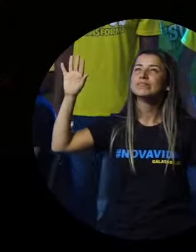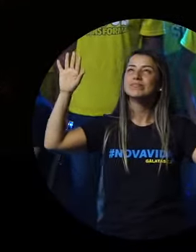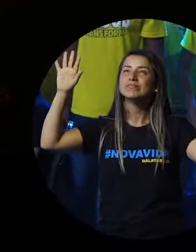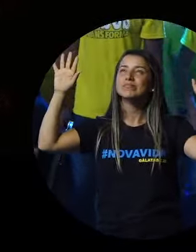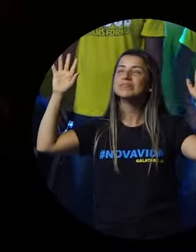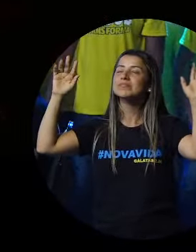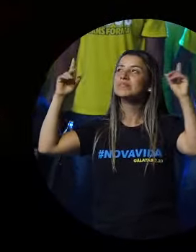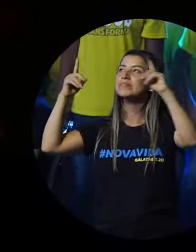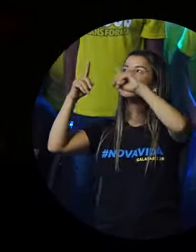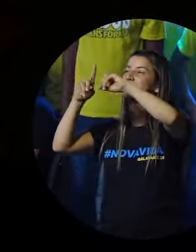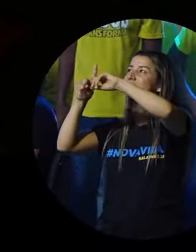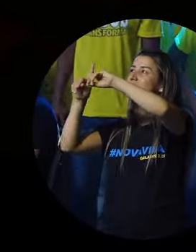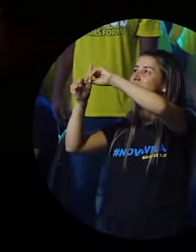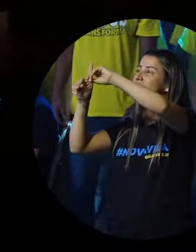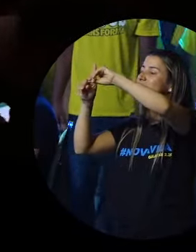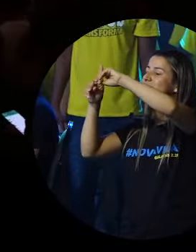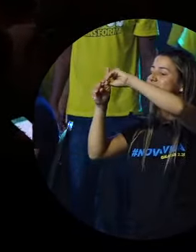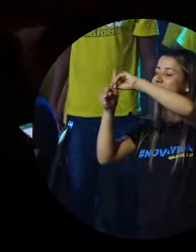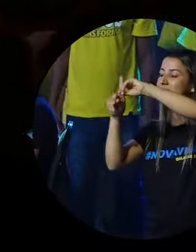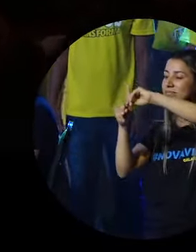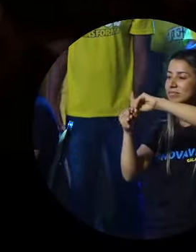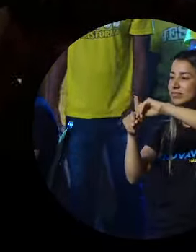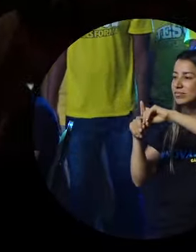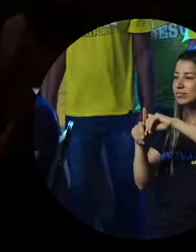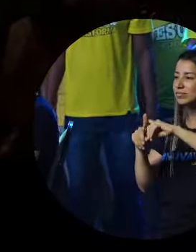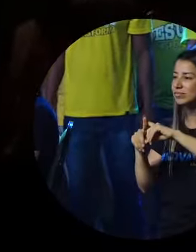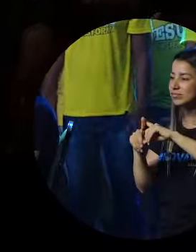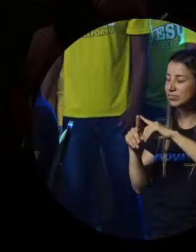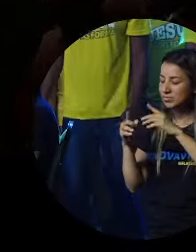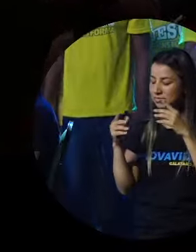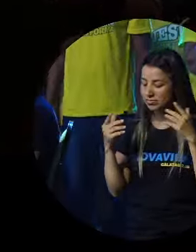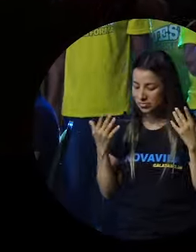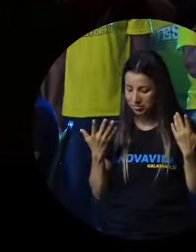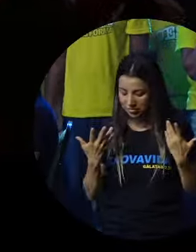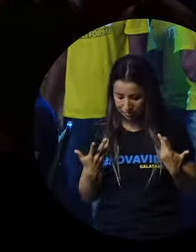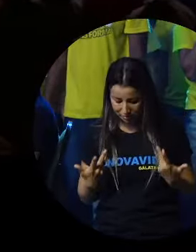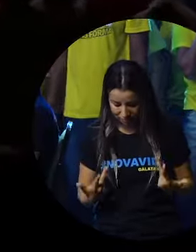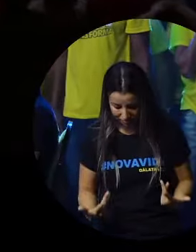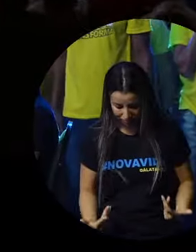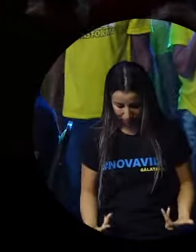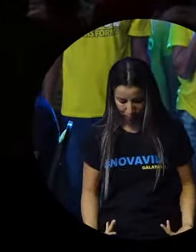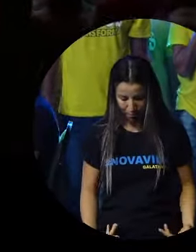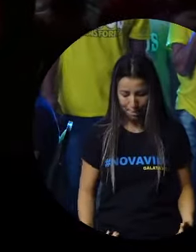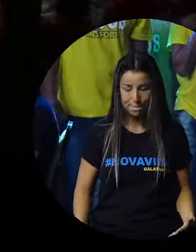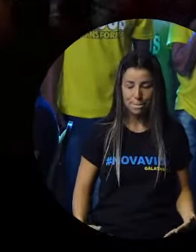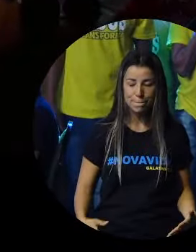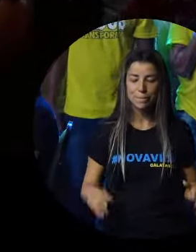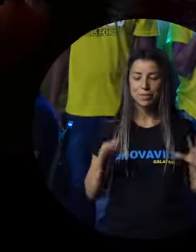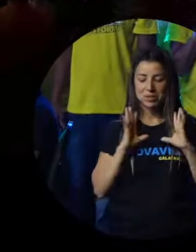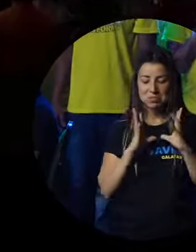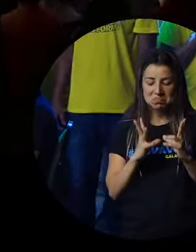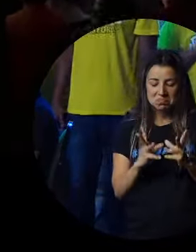estou, aos pés da cruz me encontrei.